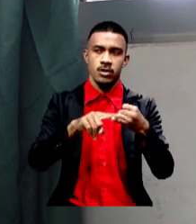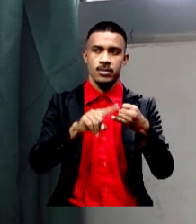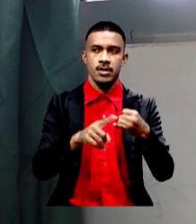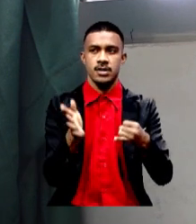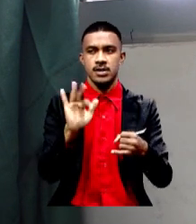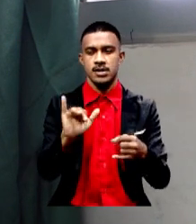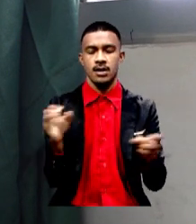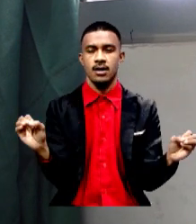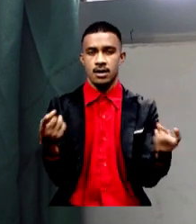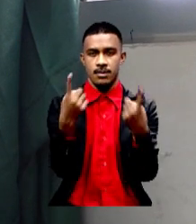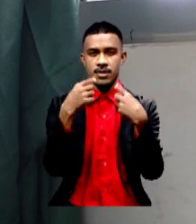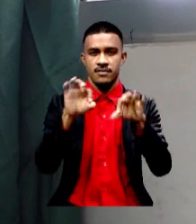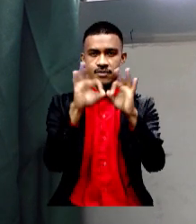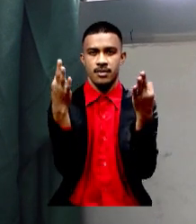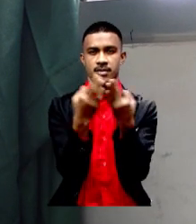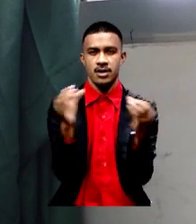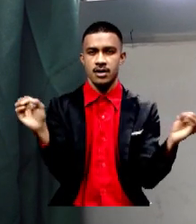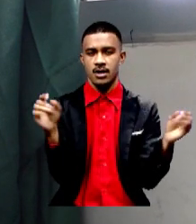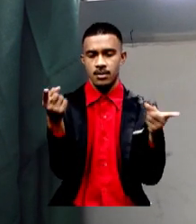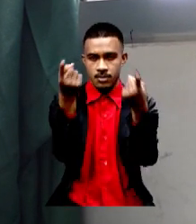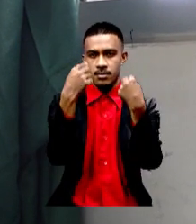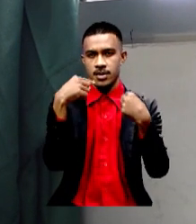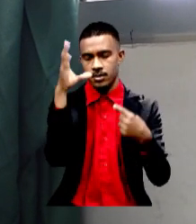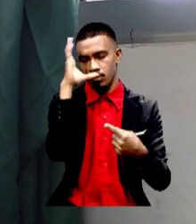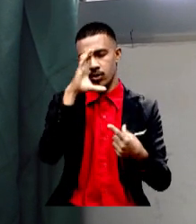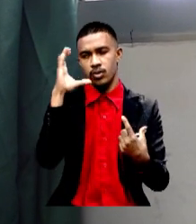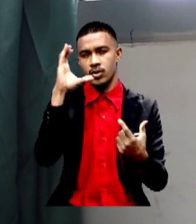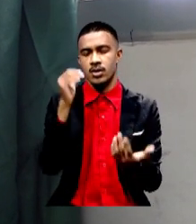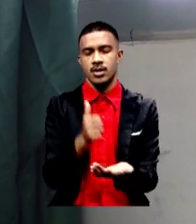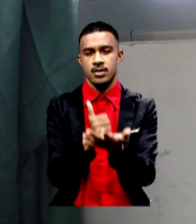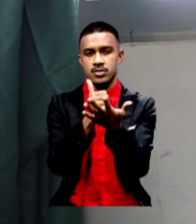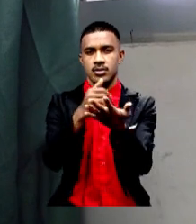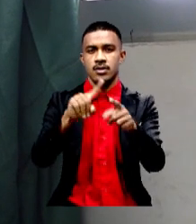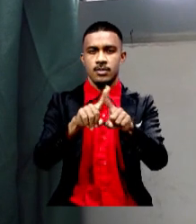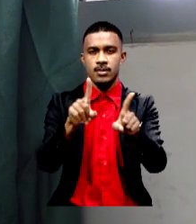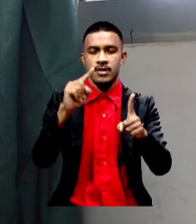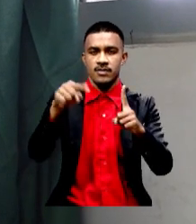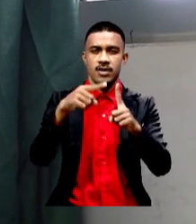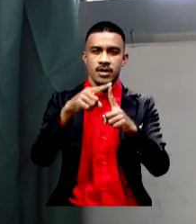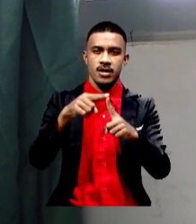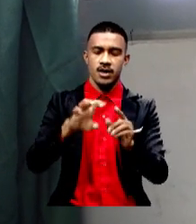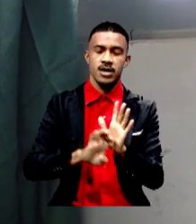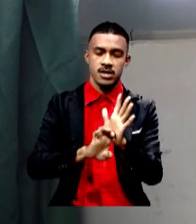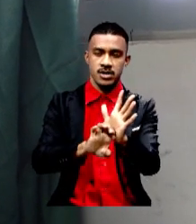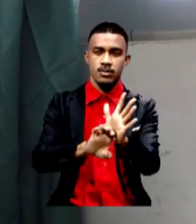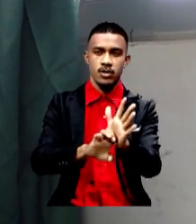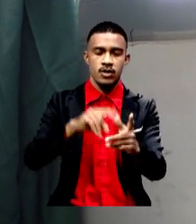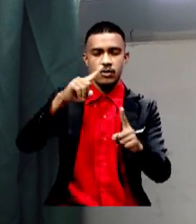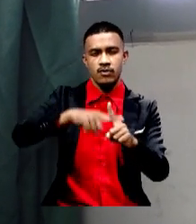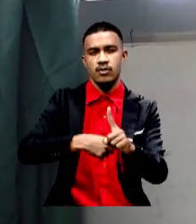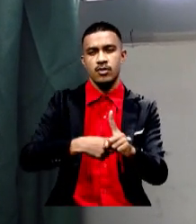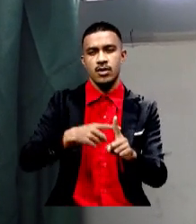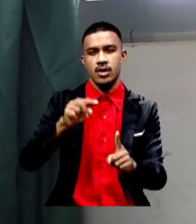ladung mai familia ladung mai buka buka apoio mabe quando por exemplo antes fulan quanto fulan dua